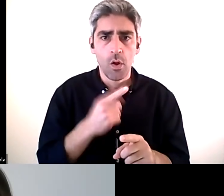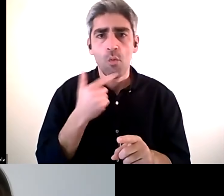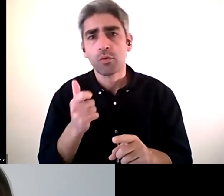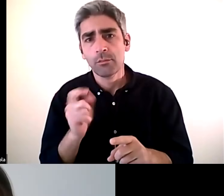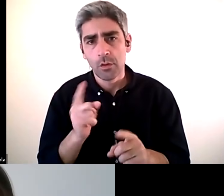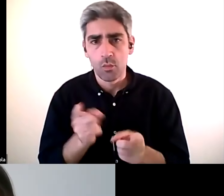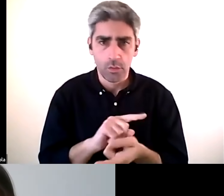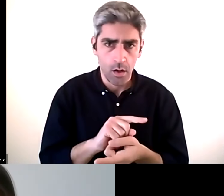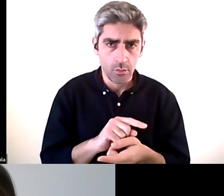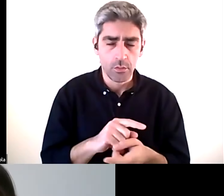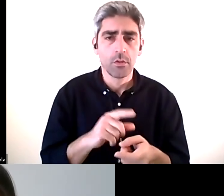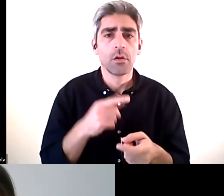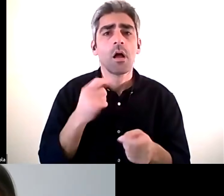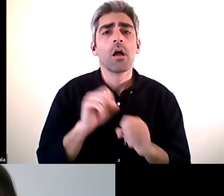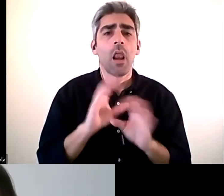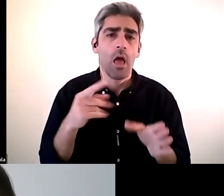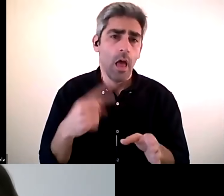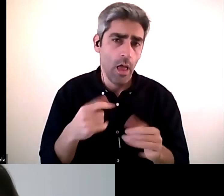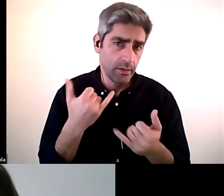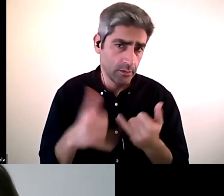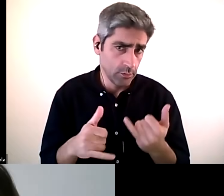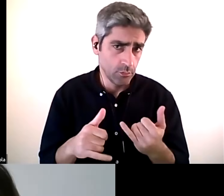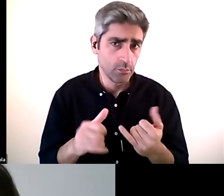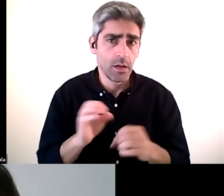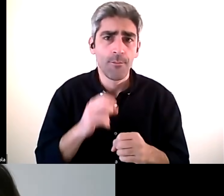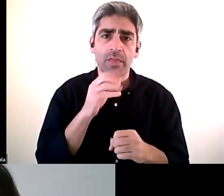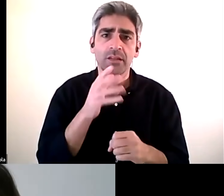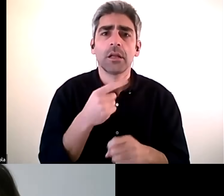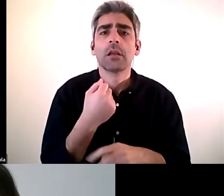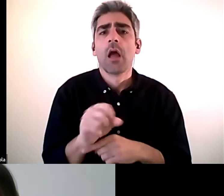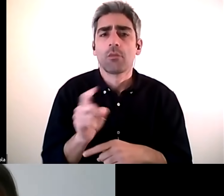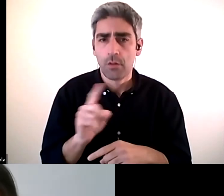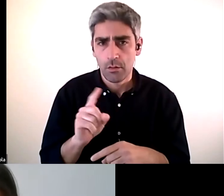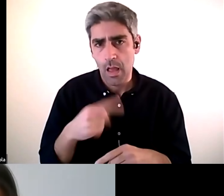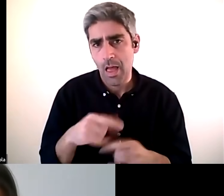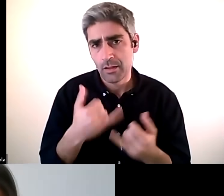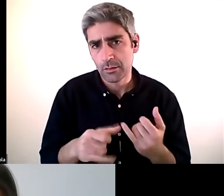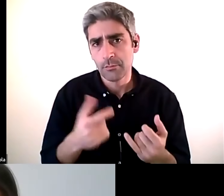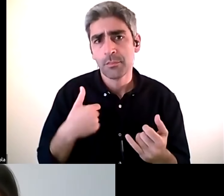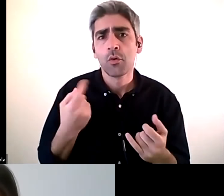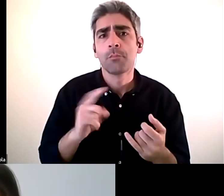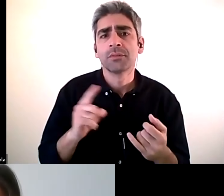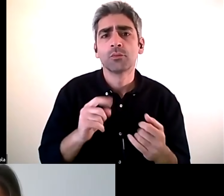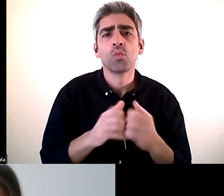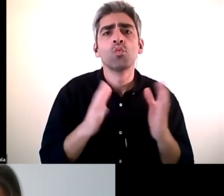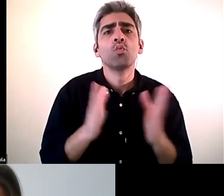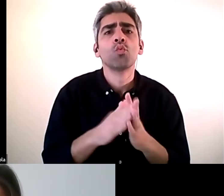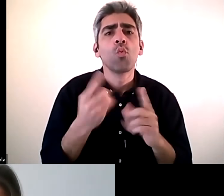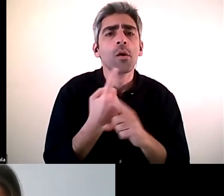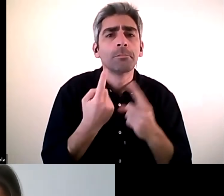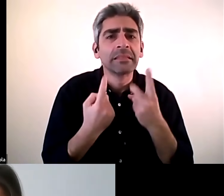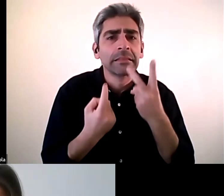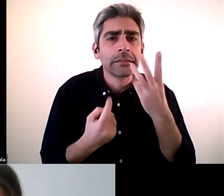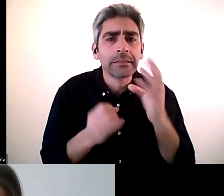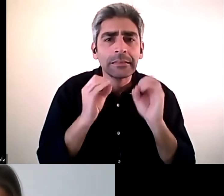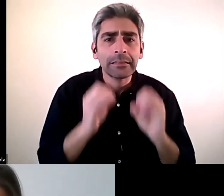podemos. Claro que há risco, ninguém pode dizer-lhe que não, mas nós talvez não precisemos de tudo na vida, de 0